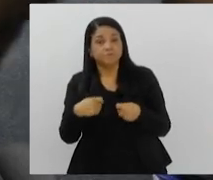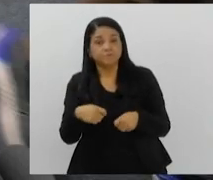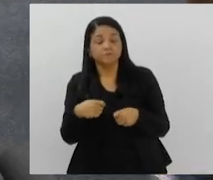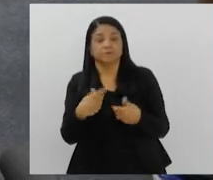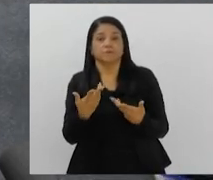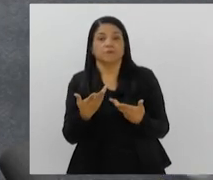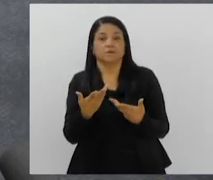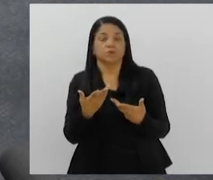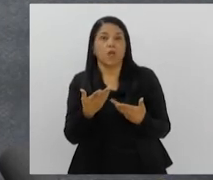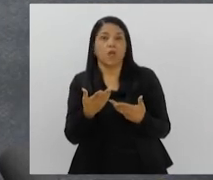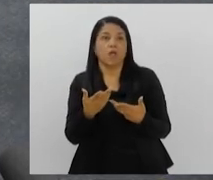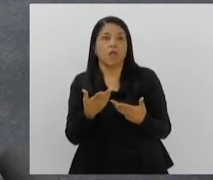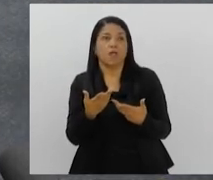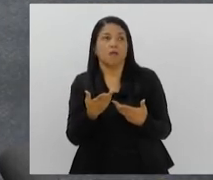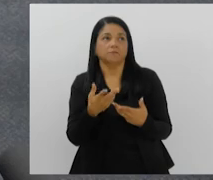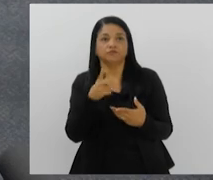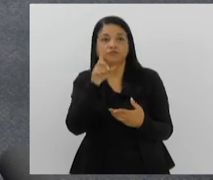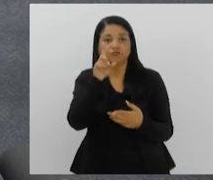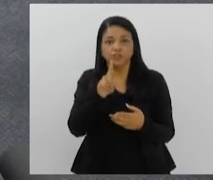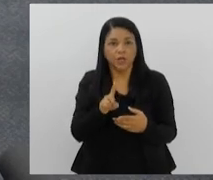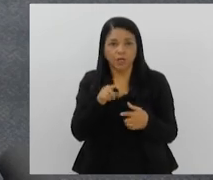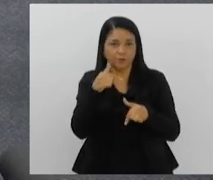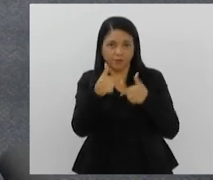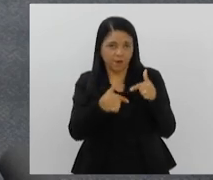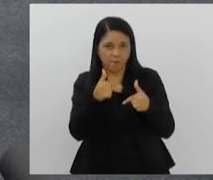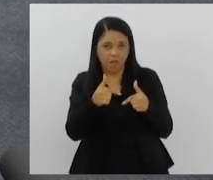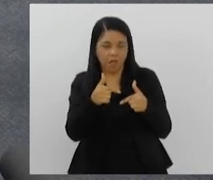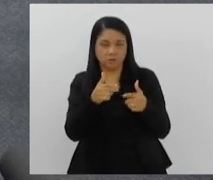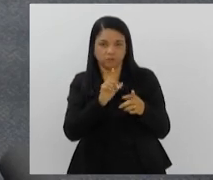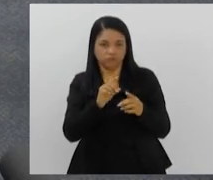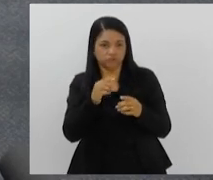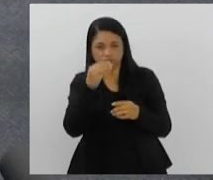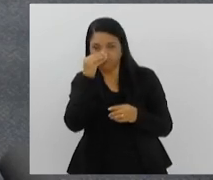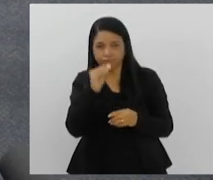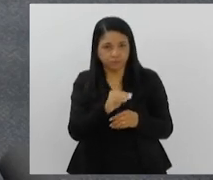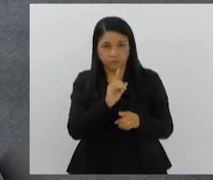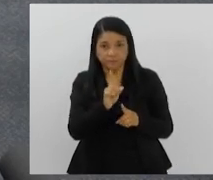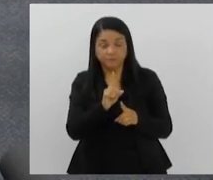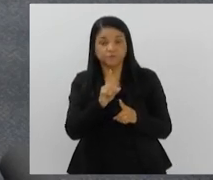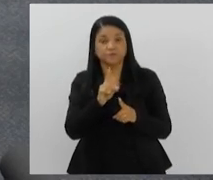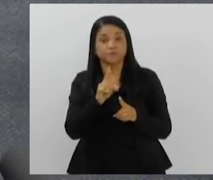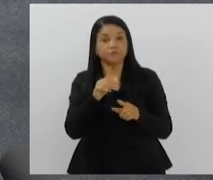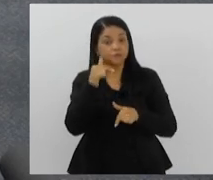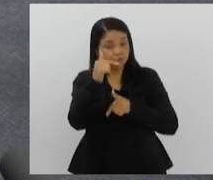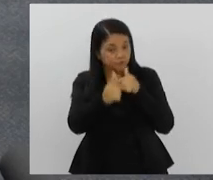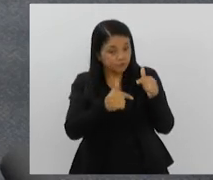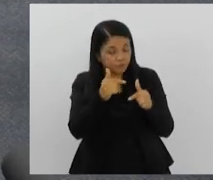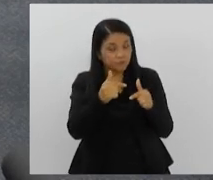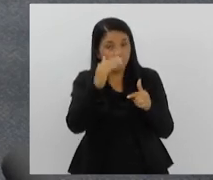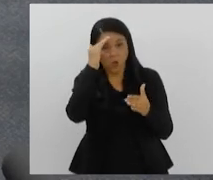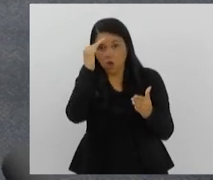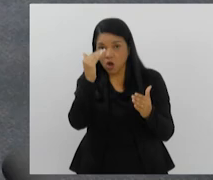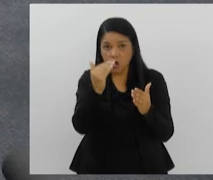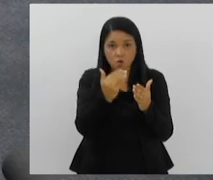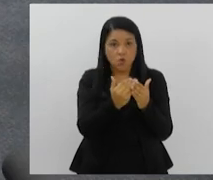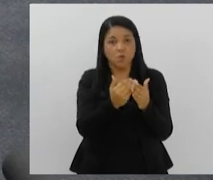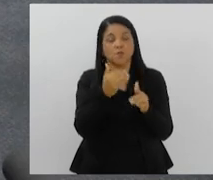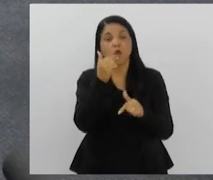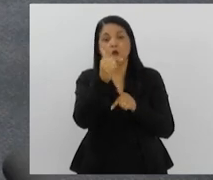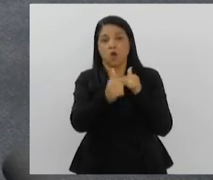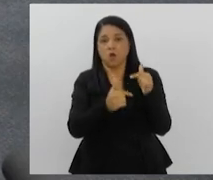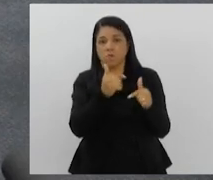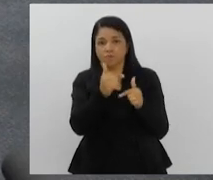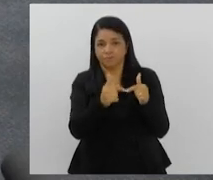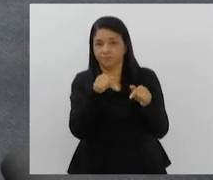trabalhistas, pelo contrário. O trabalhador que cumpre com as suas obrigações, o trabalhador que tem